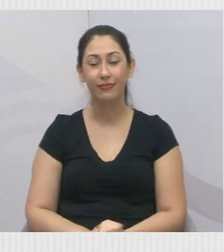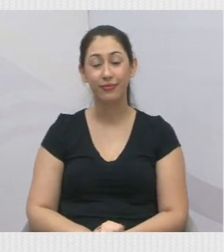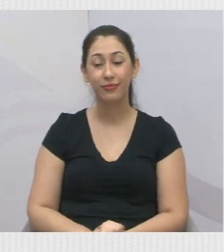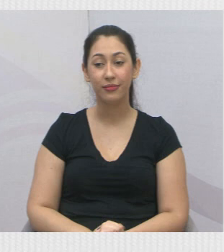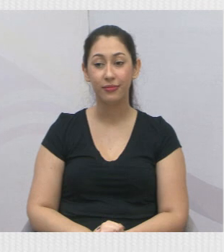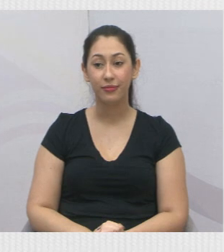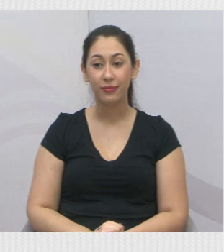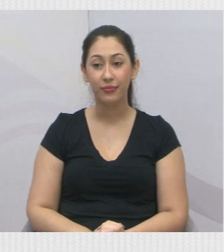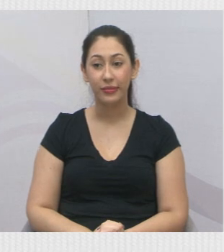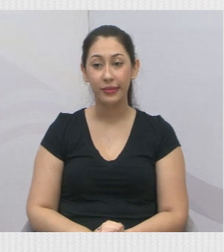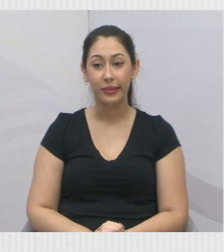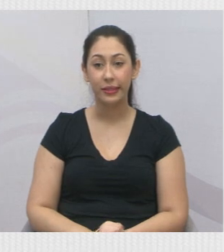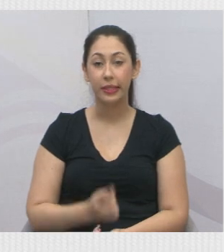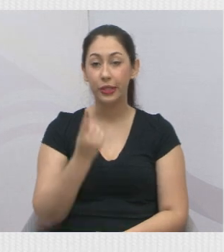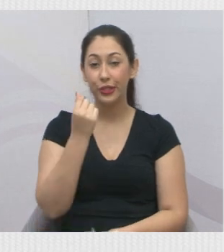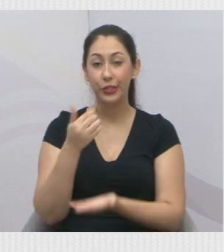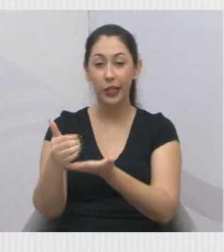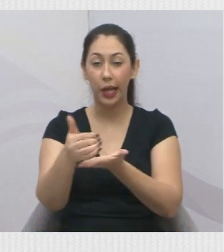Receita de serviços.